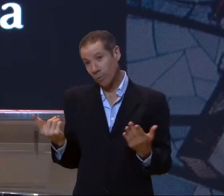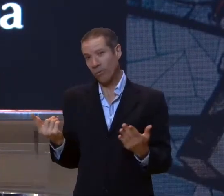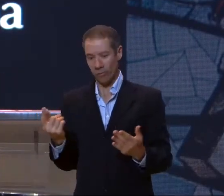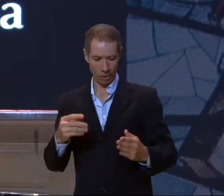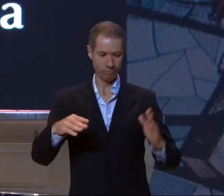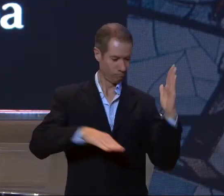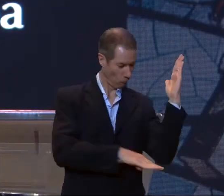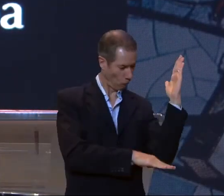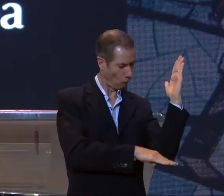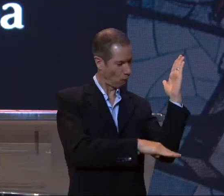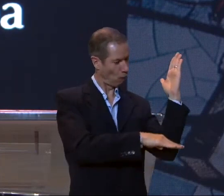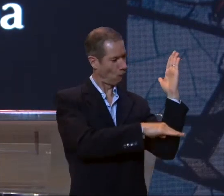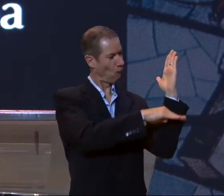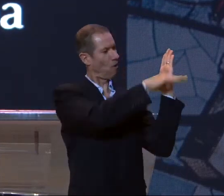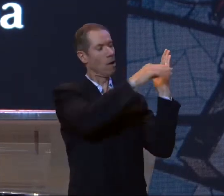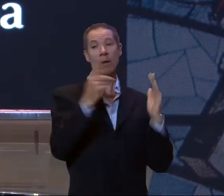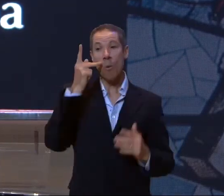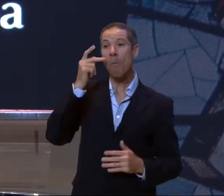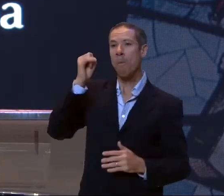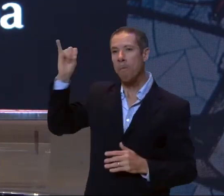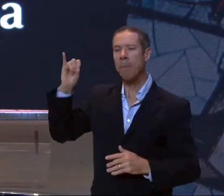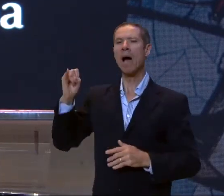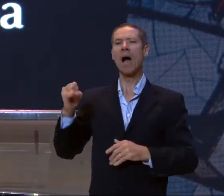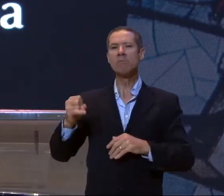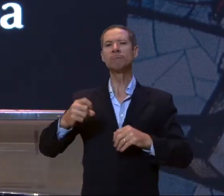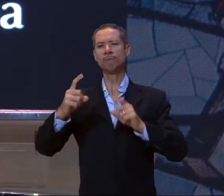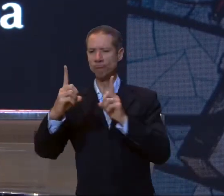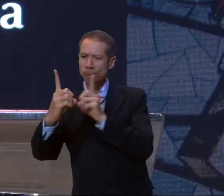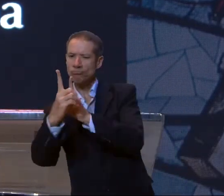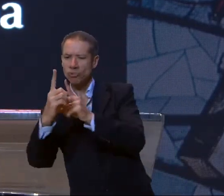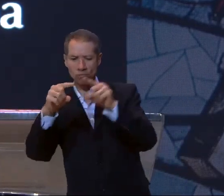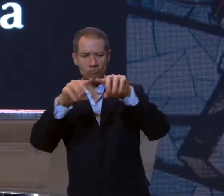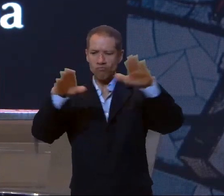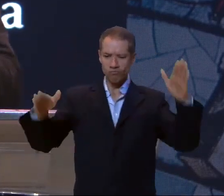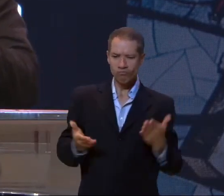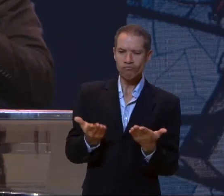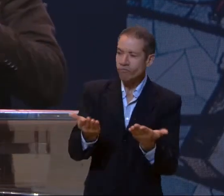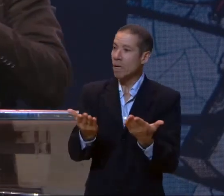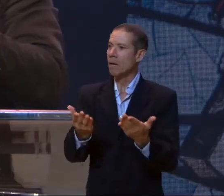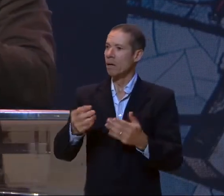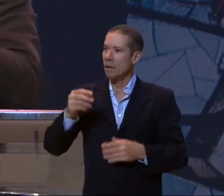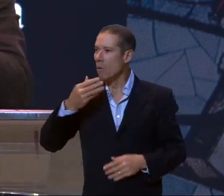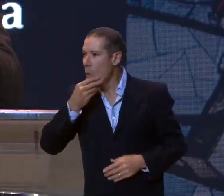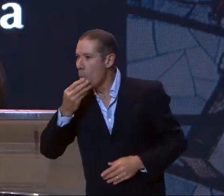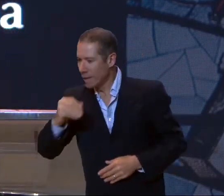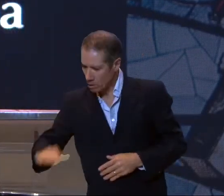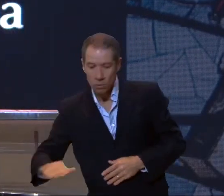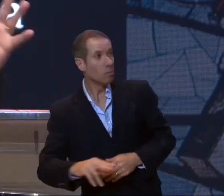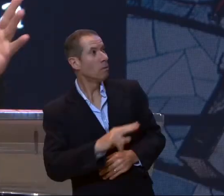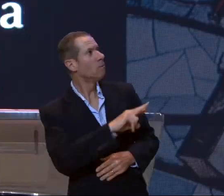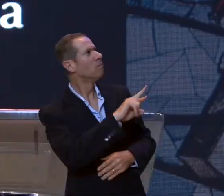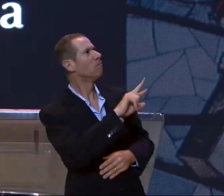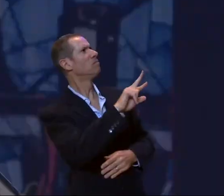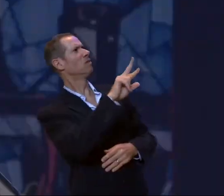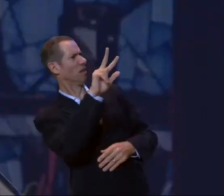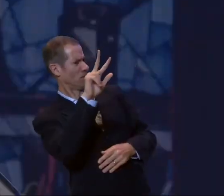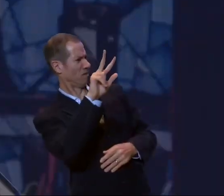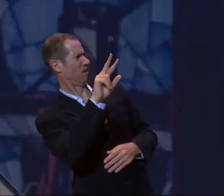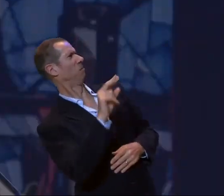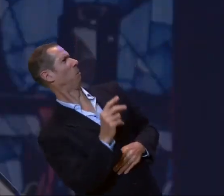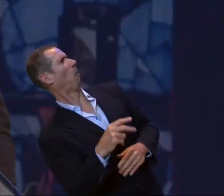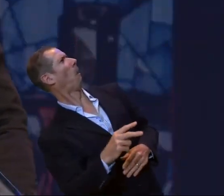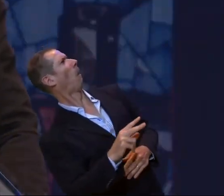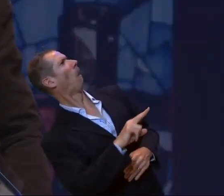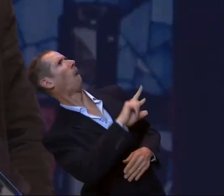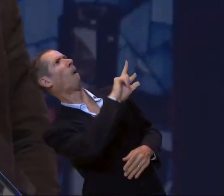para o elevador. Enquanto o pai estava ali com a atendente, ele ficou observando aquela caixa de ferro que ele nunca